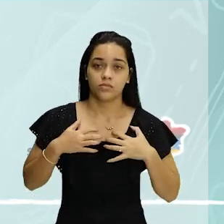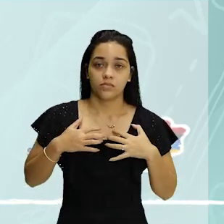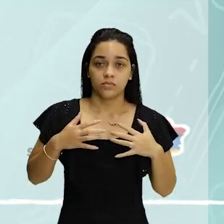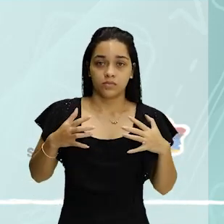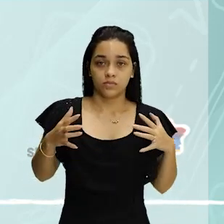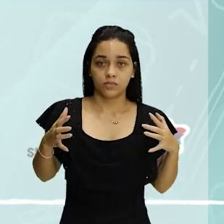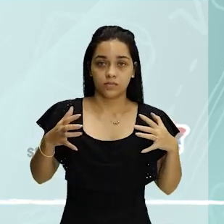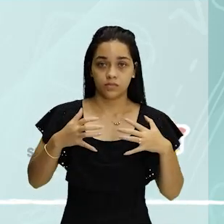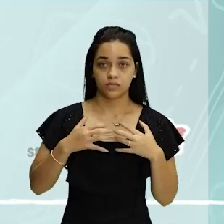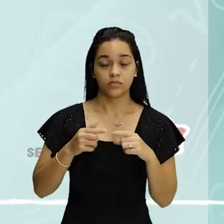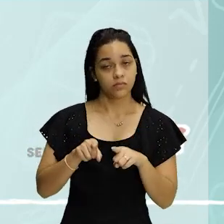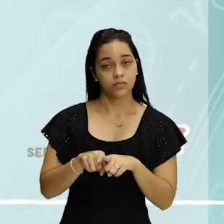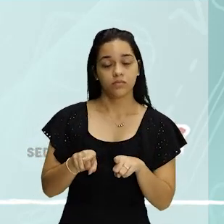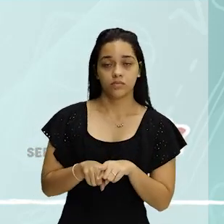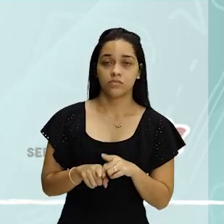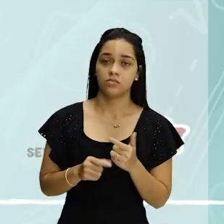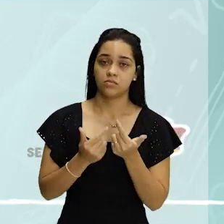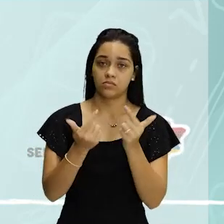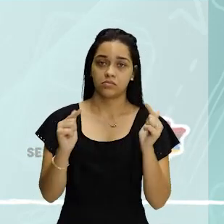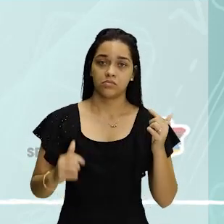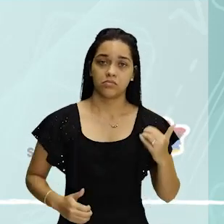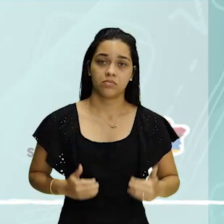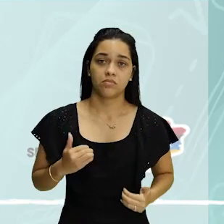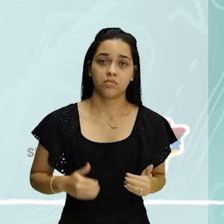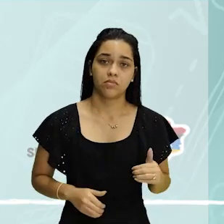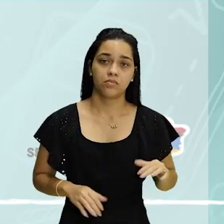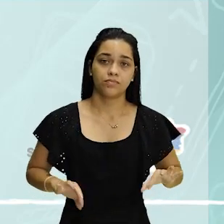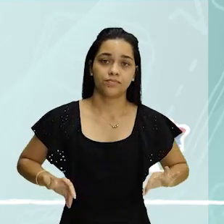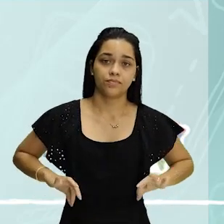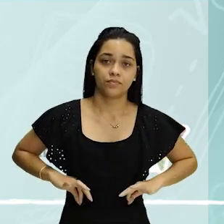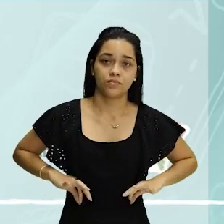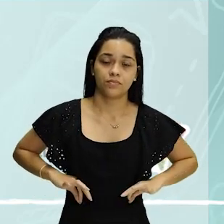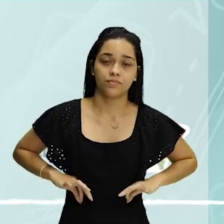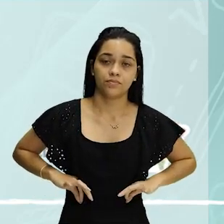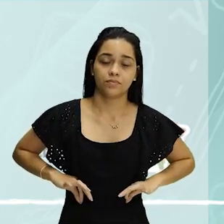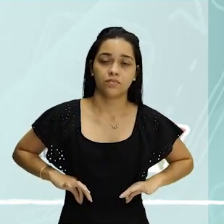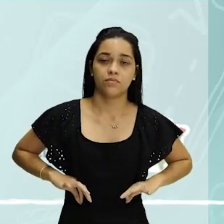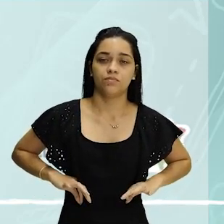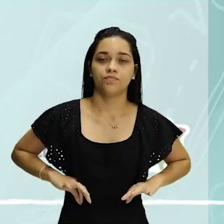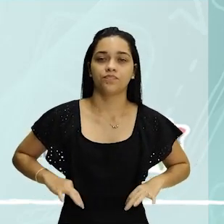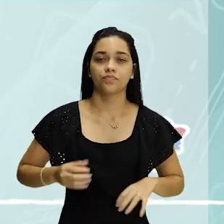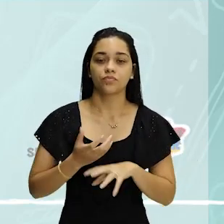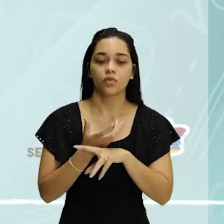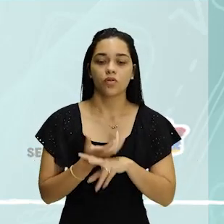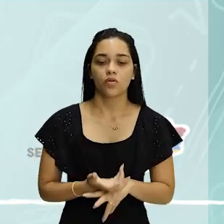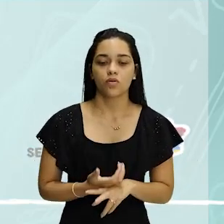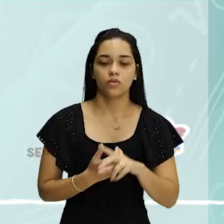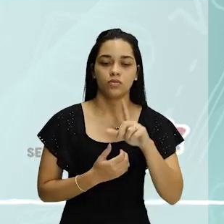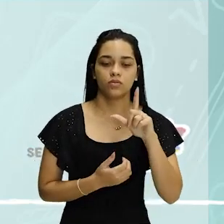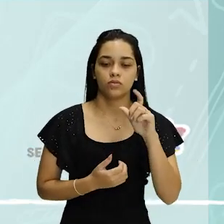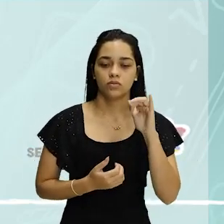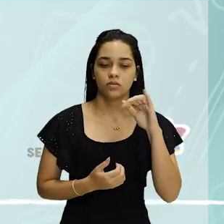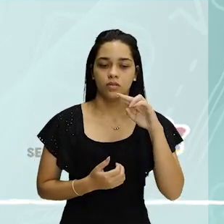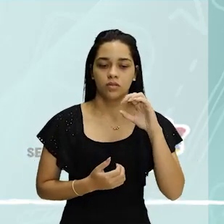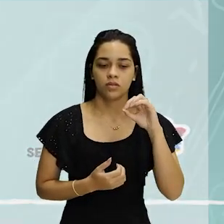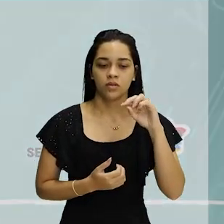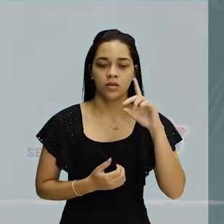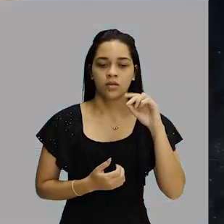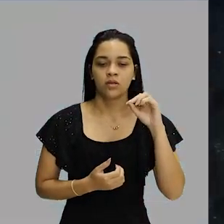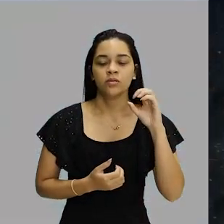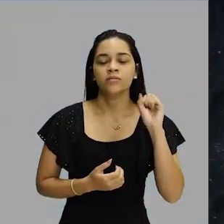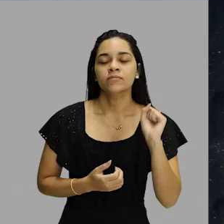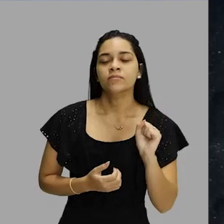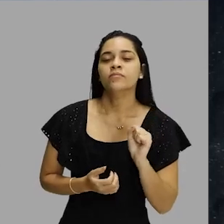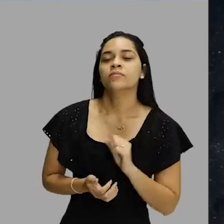pulmões, mas pode ocorrer em outros órgãos, como os rins, os ossos e os linfonodos, que a gente chama também como